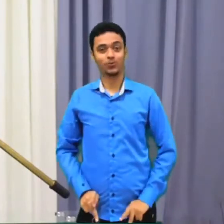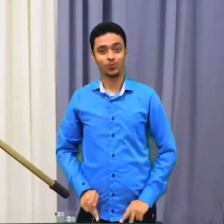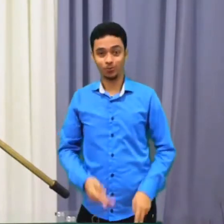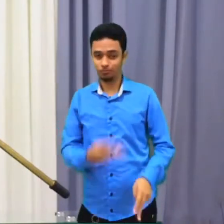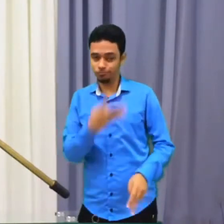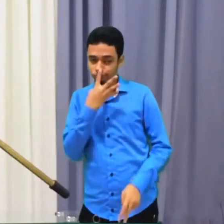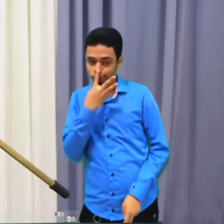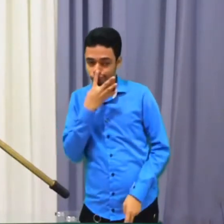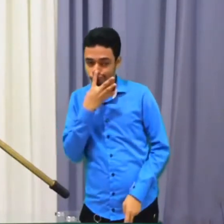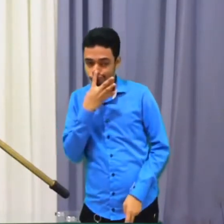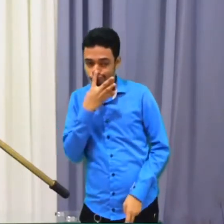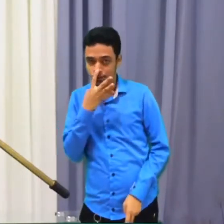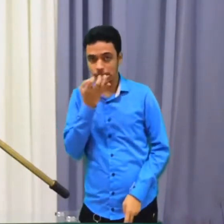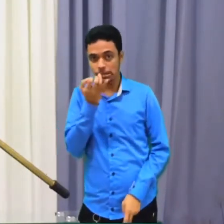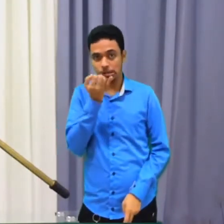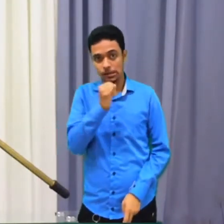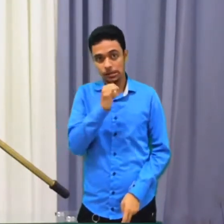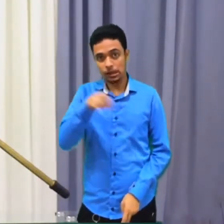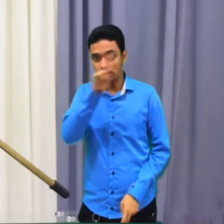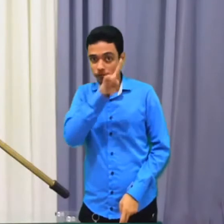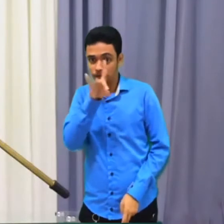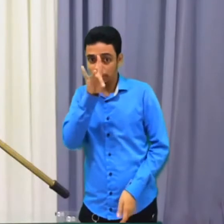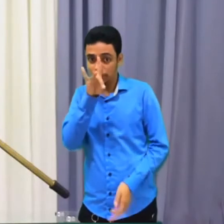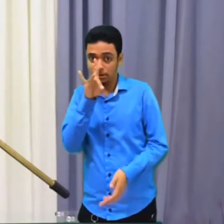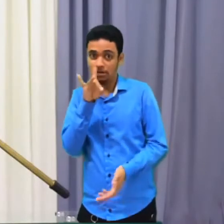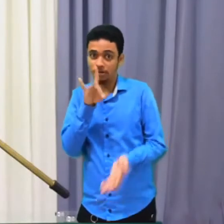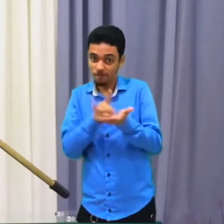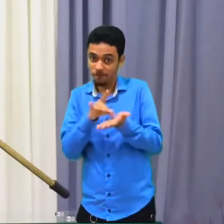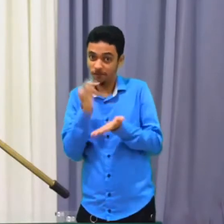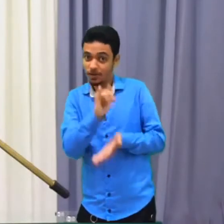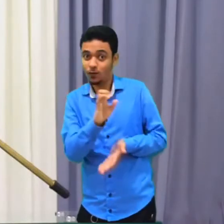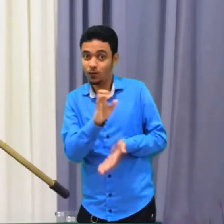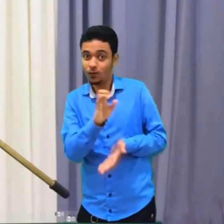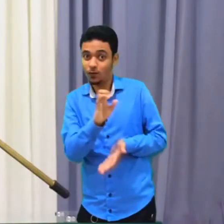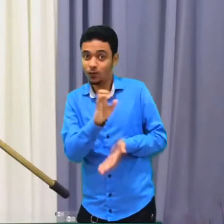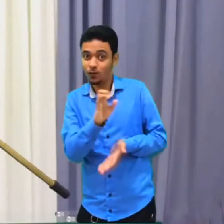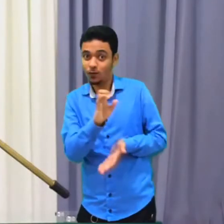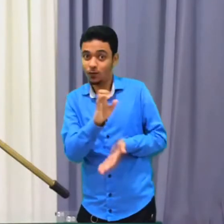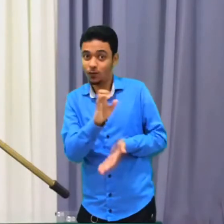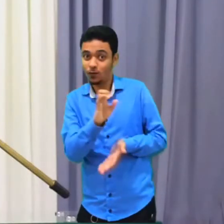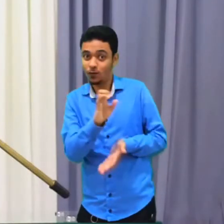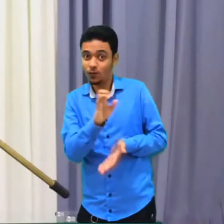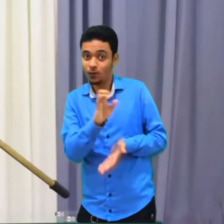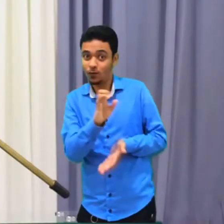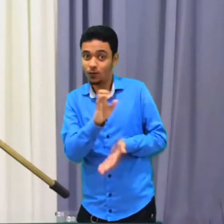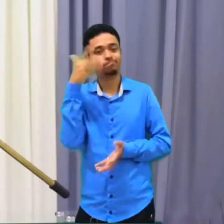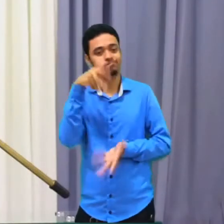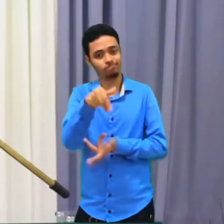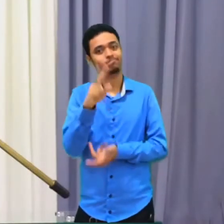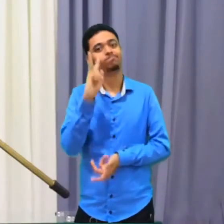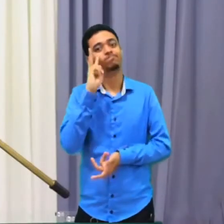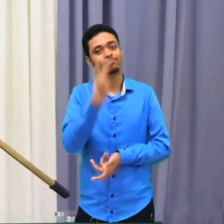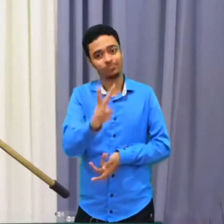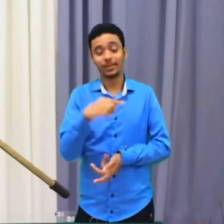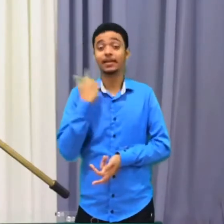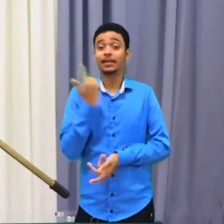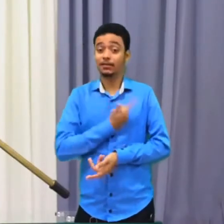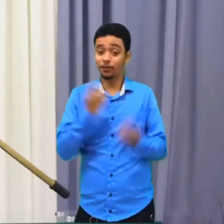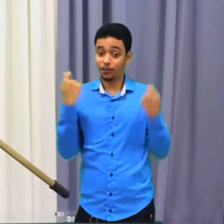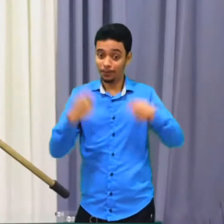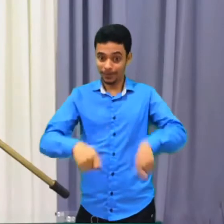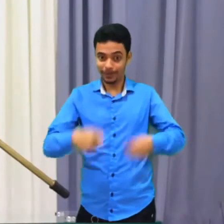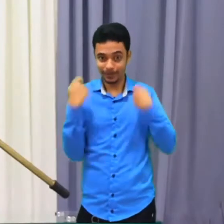a sua sinceridade ou a falta dela. O mundo nos vê e nós precisamos ser a